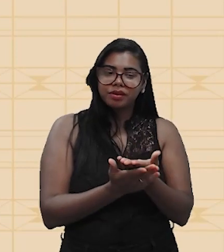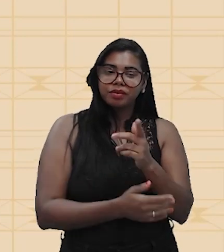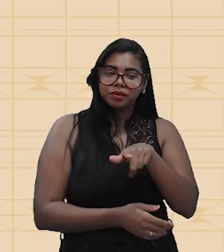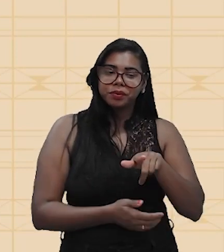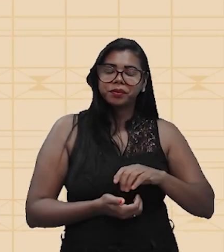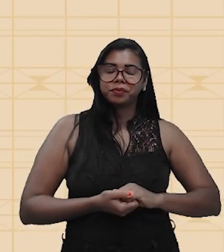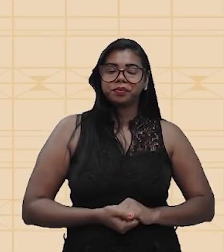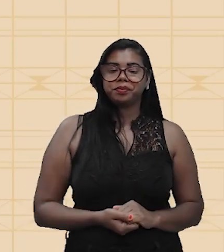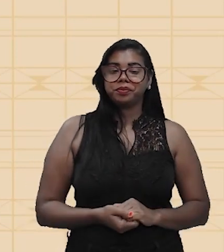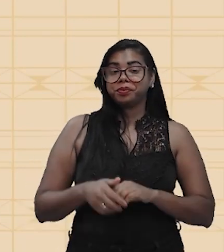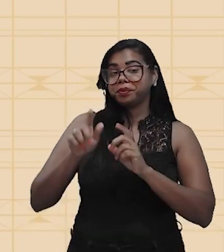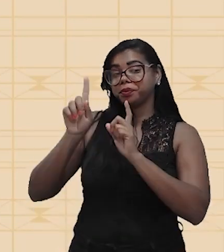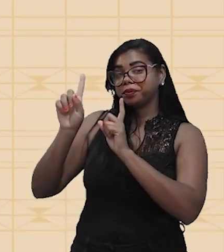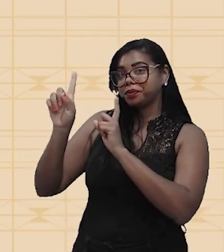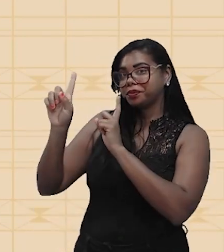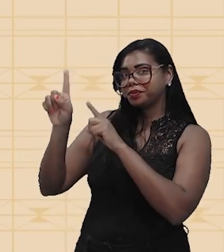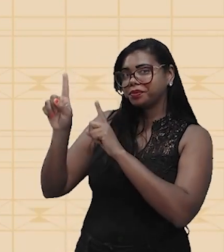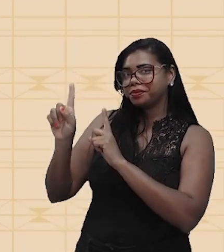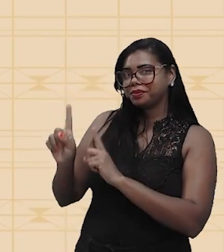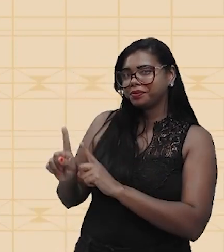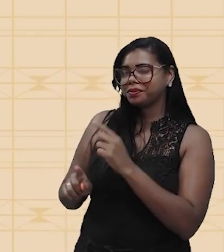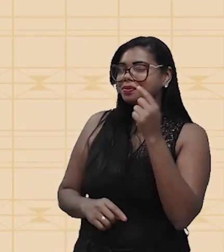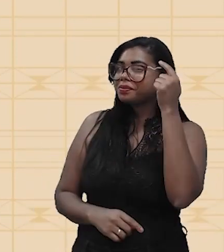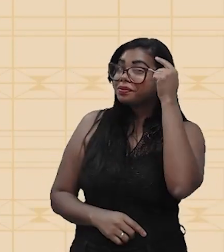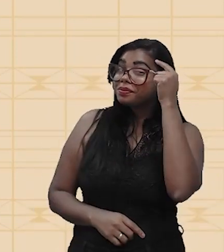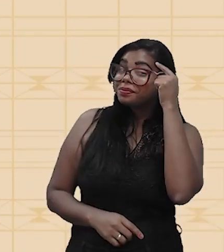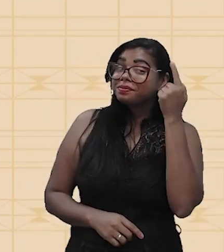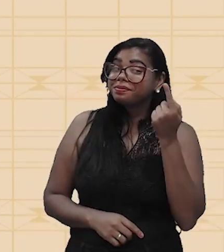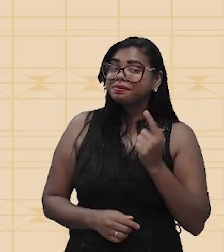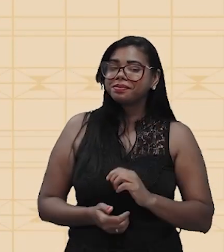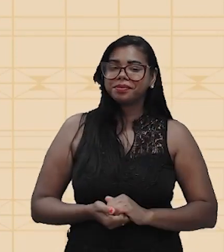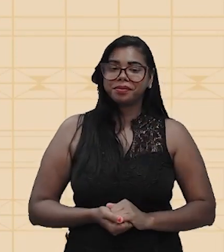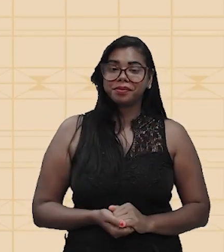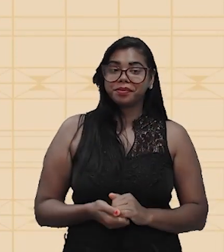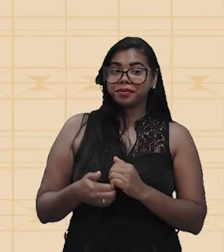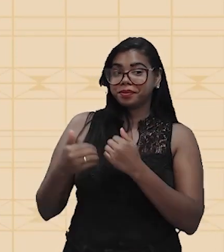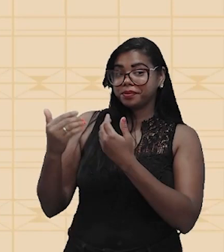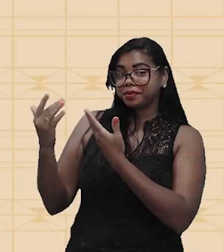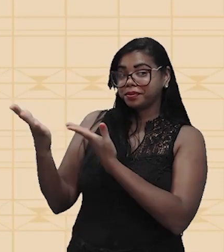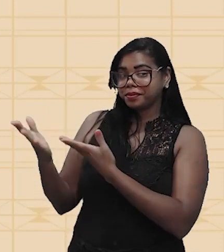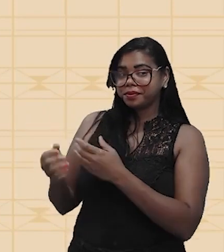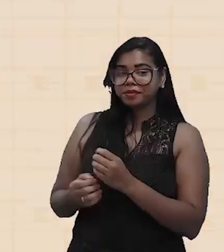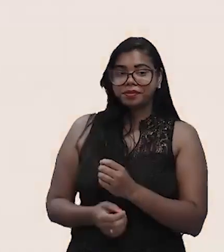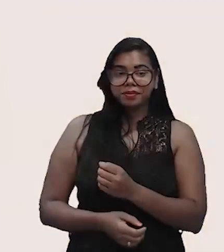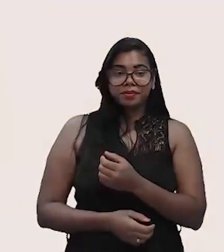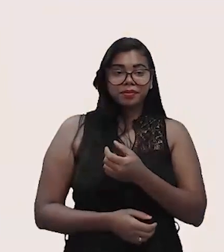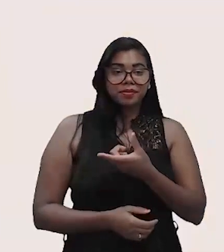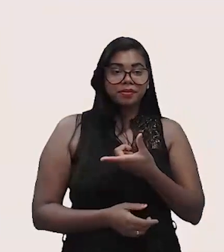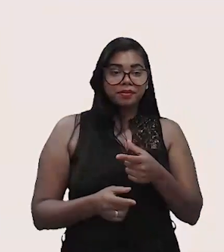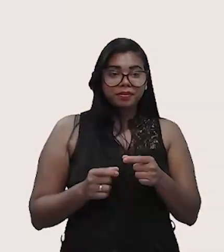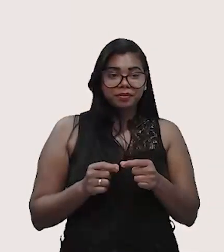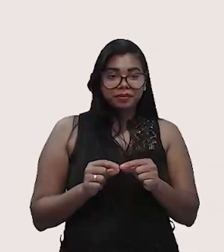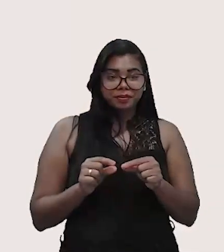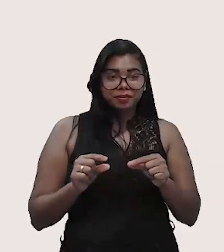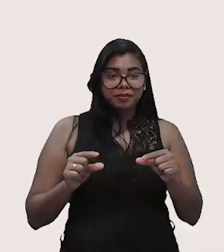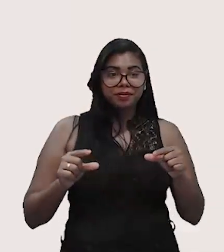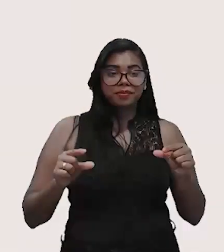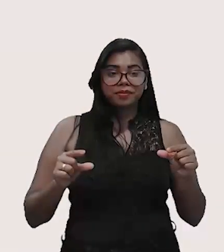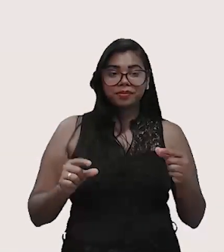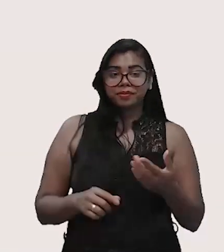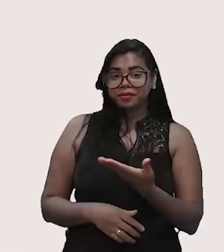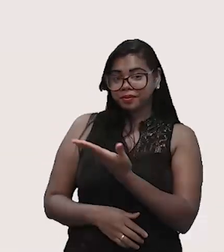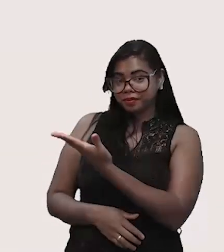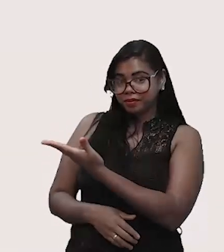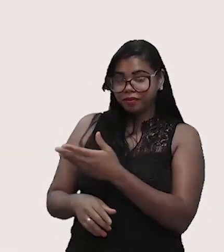Bom, agora, vamos pensar na grossura do fio, no tamanho que esse fio vai ter.